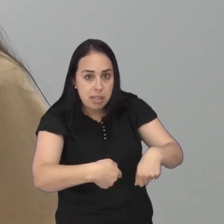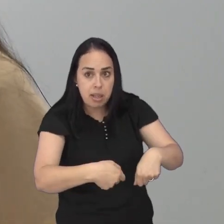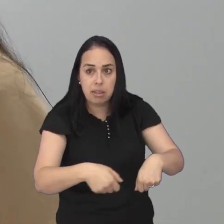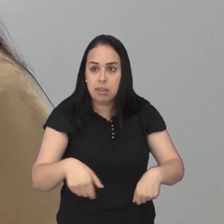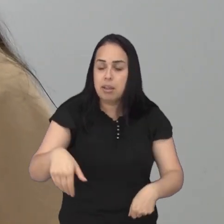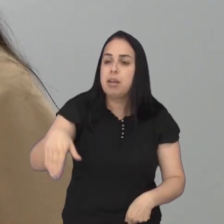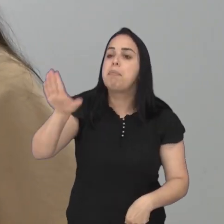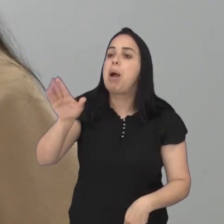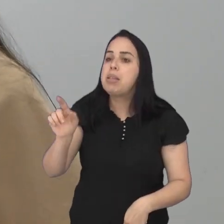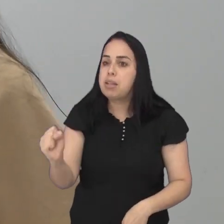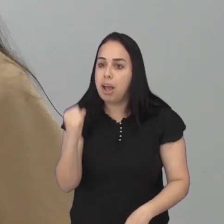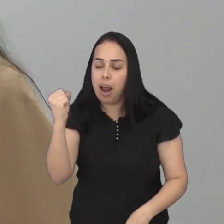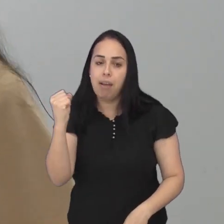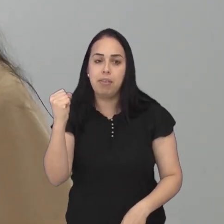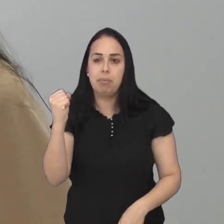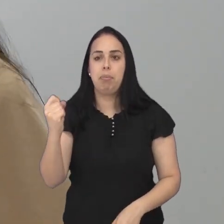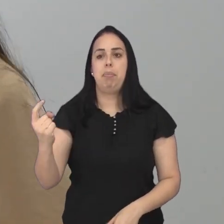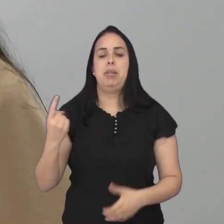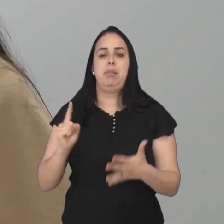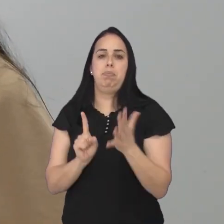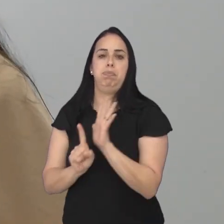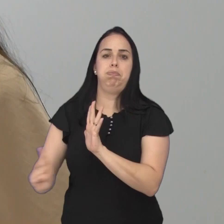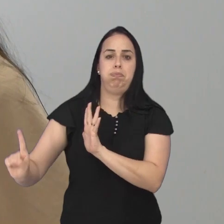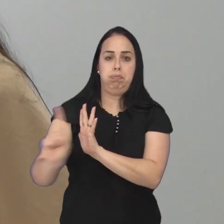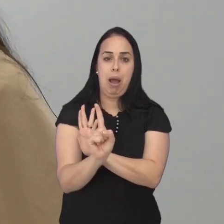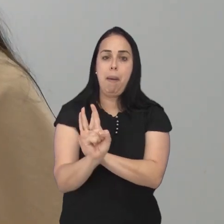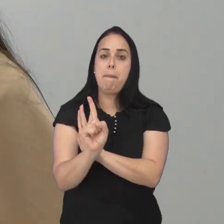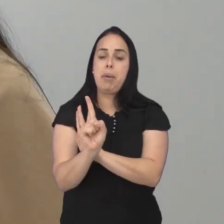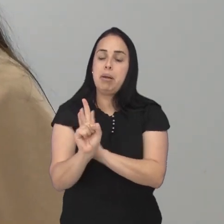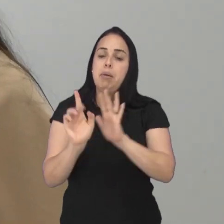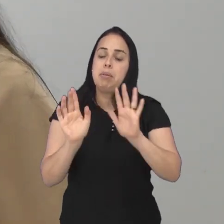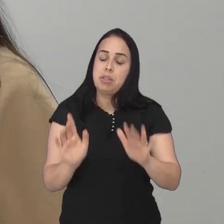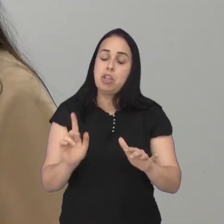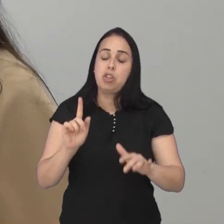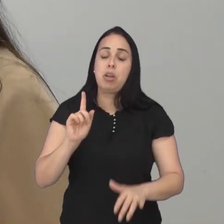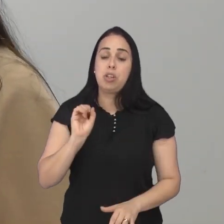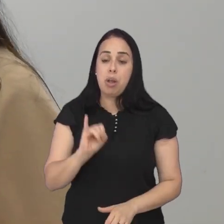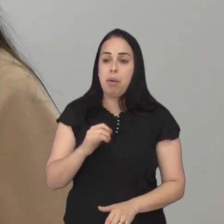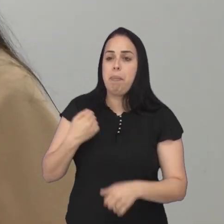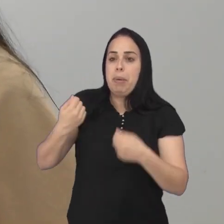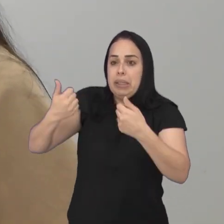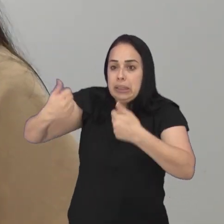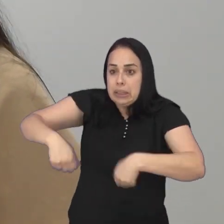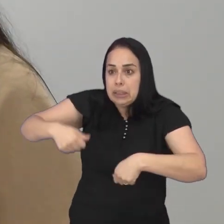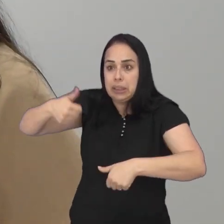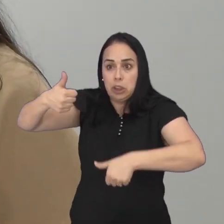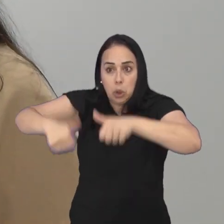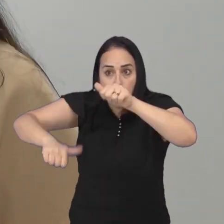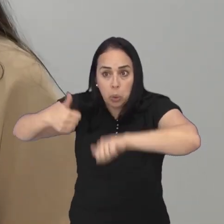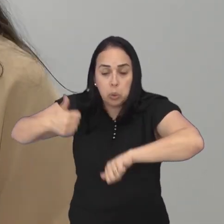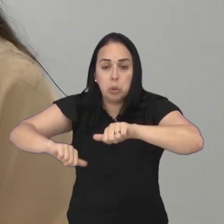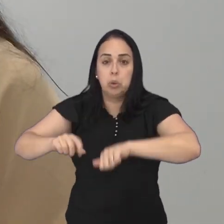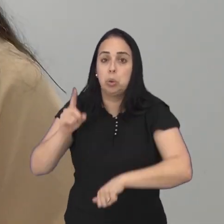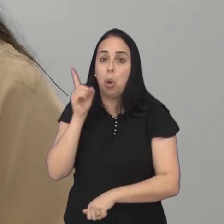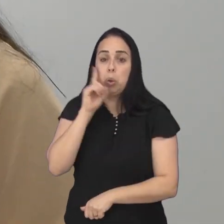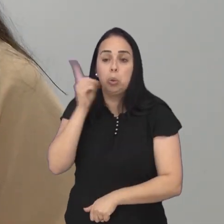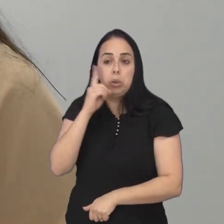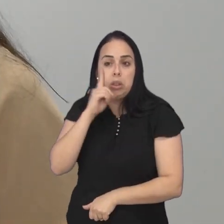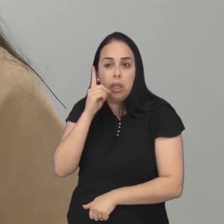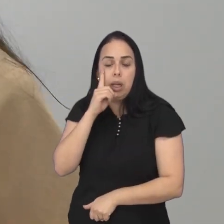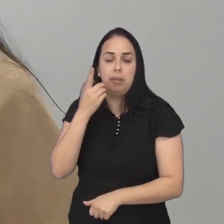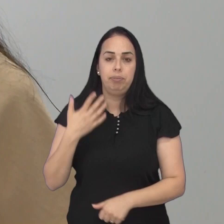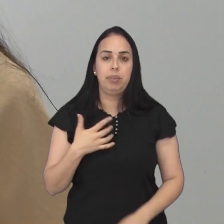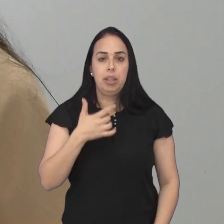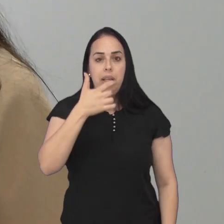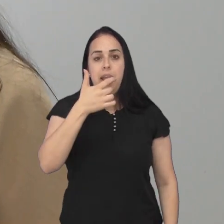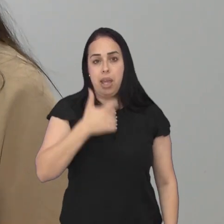quem é mais grave tem que ser atendido primeiro. E isso só é possível através de uma regulação diária, técnica, né? Então,